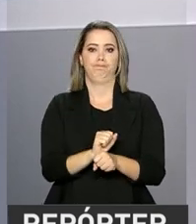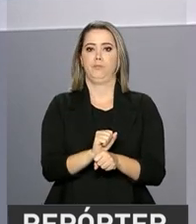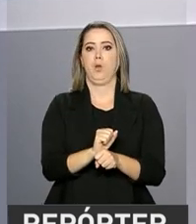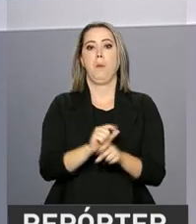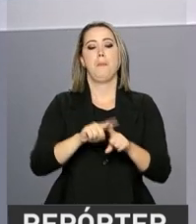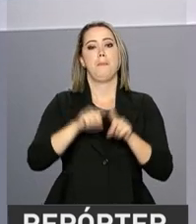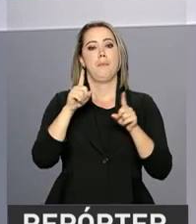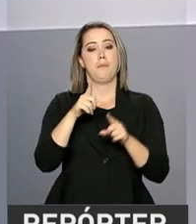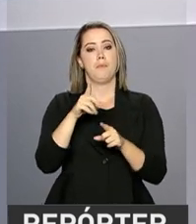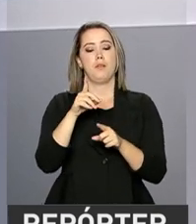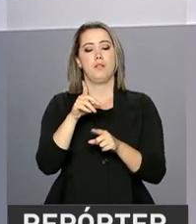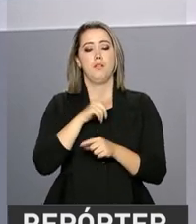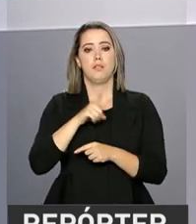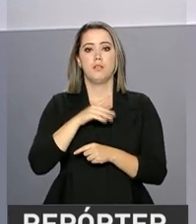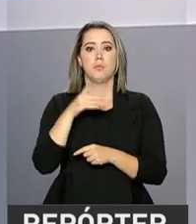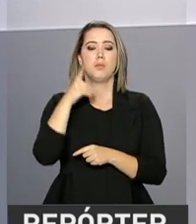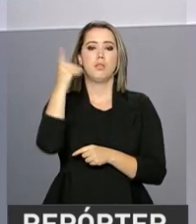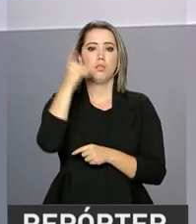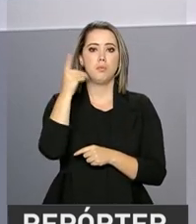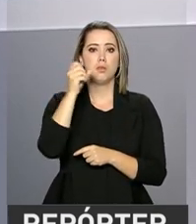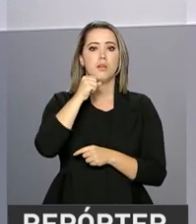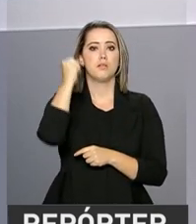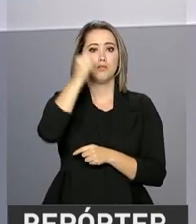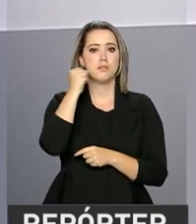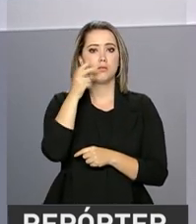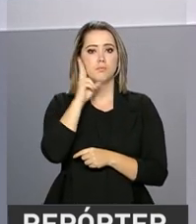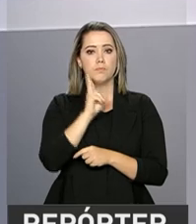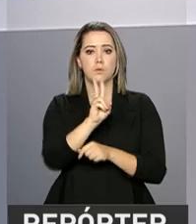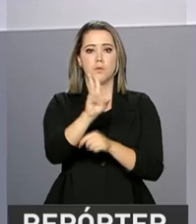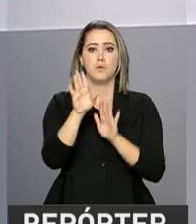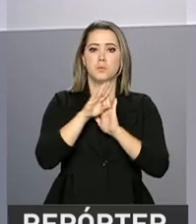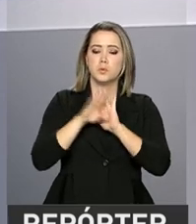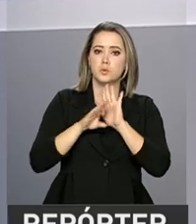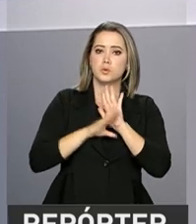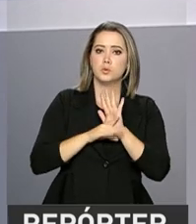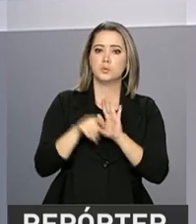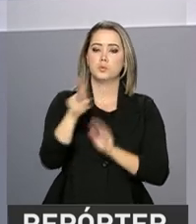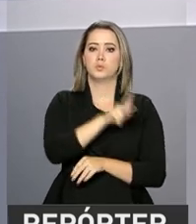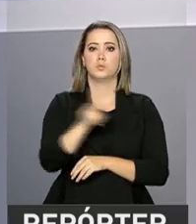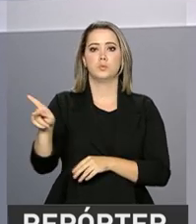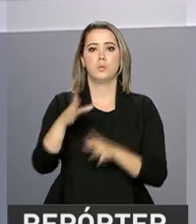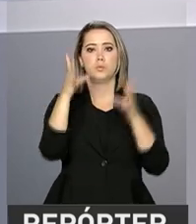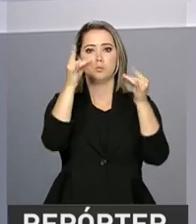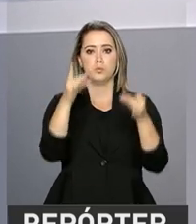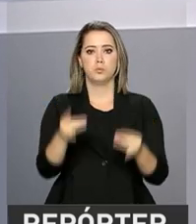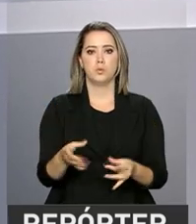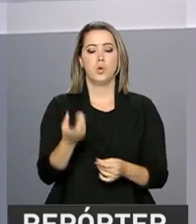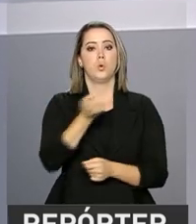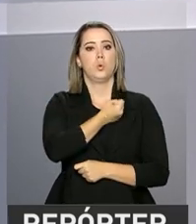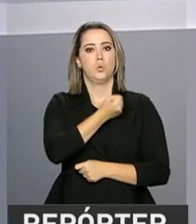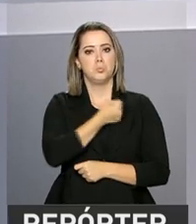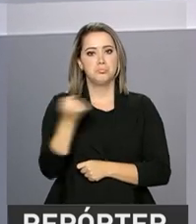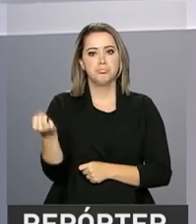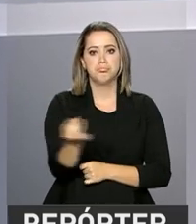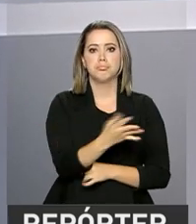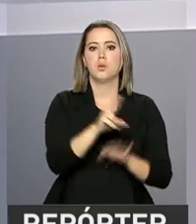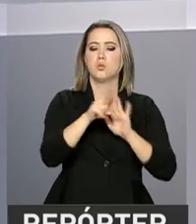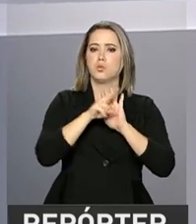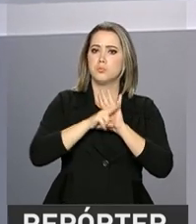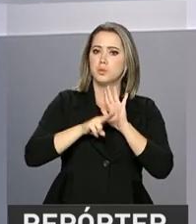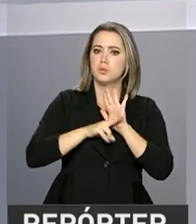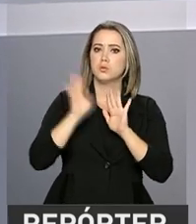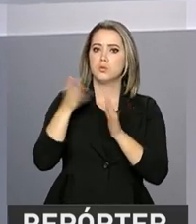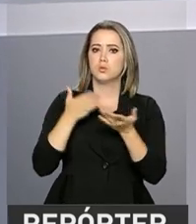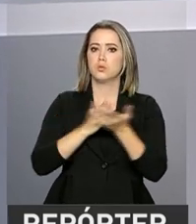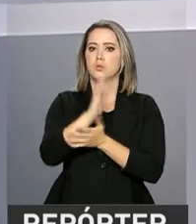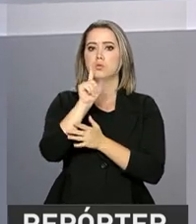que deputados e senadores seguem analisando projetos. O presidente destacou que um número expressivo de medidas provisórias